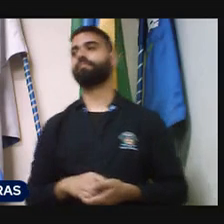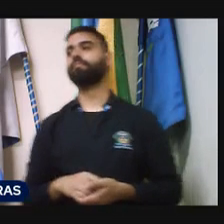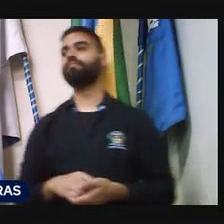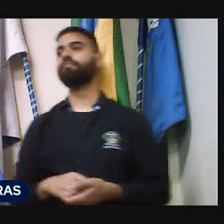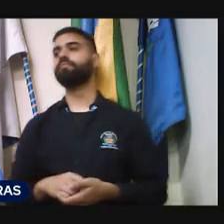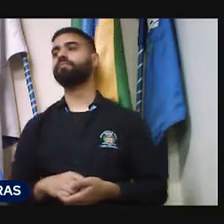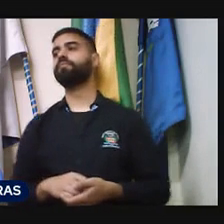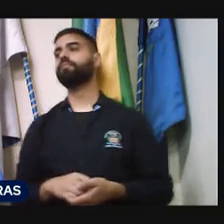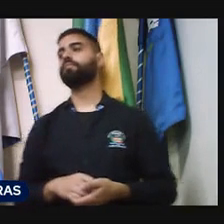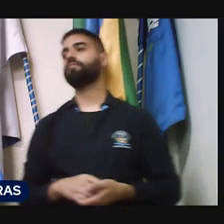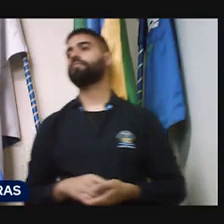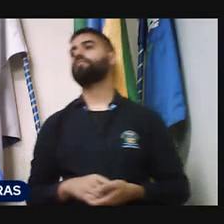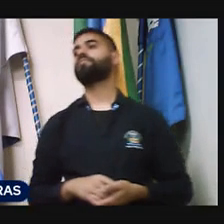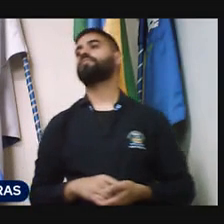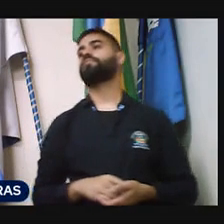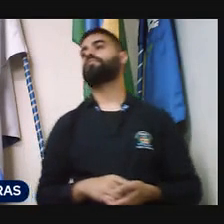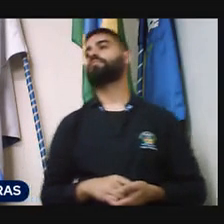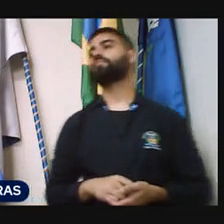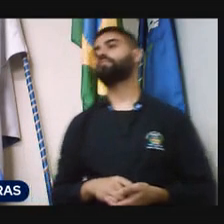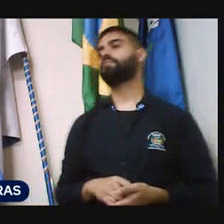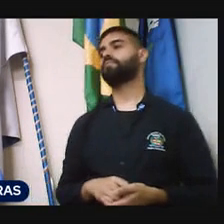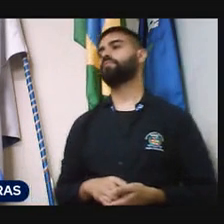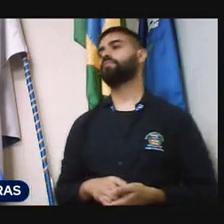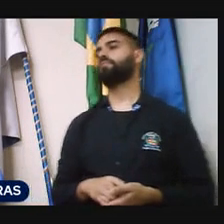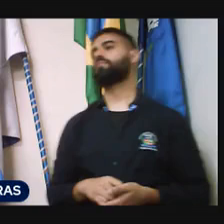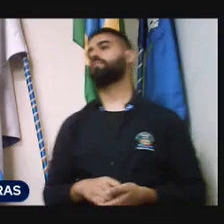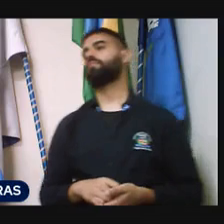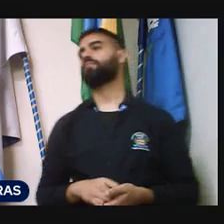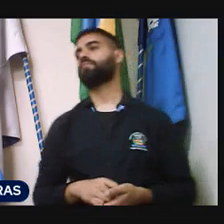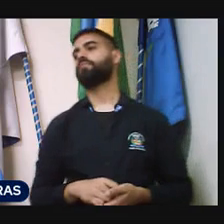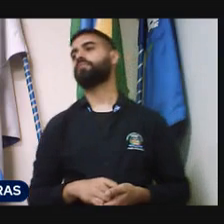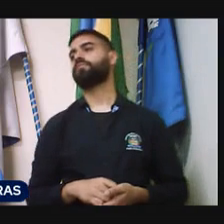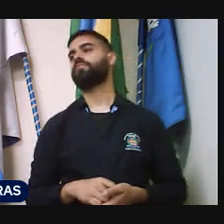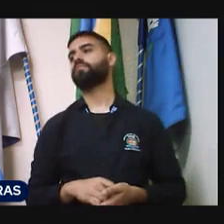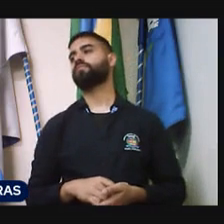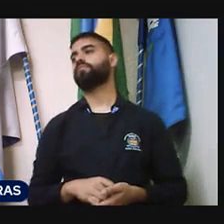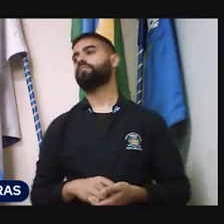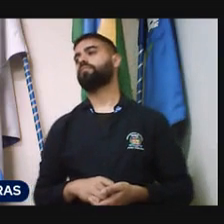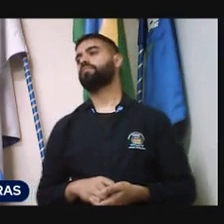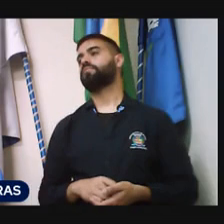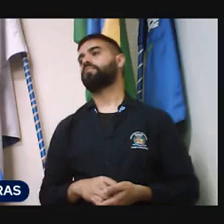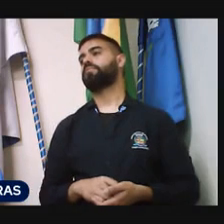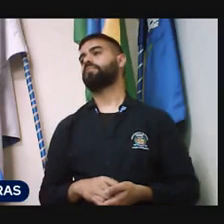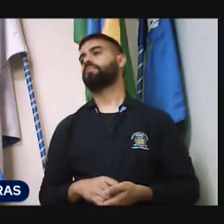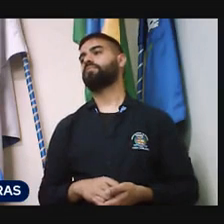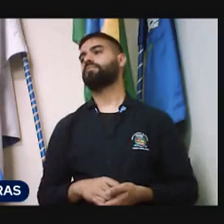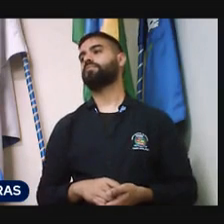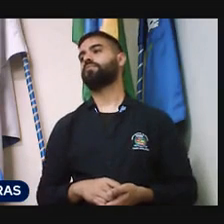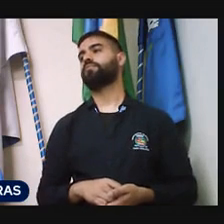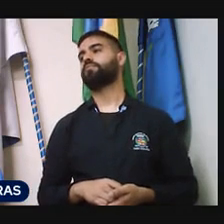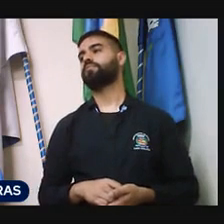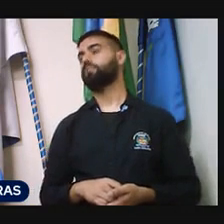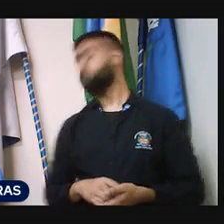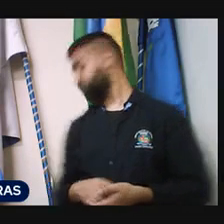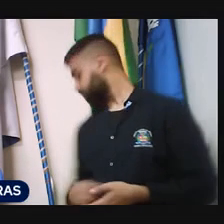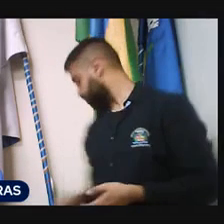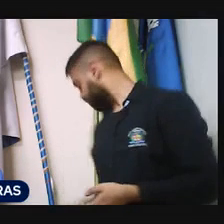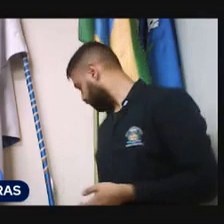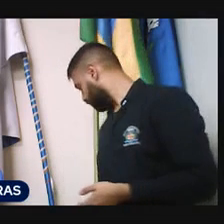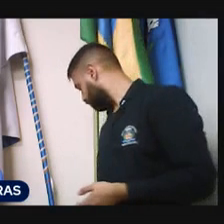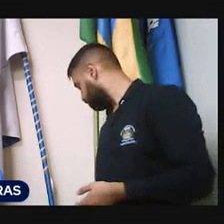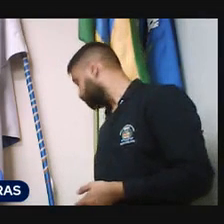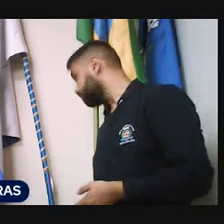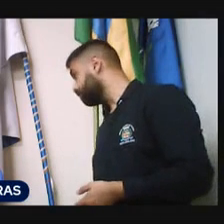21 Vereador Eduardo ruim o requerimento do vereador Eduardo hanke